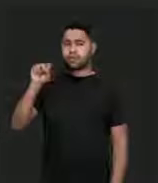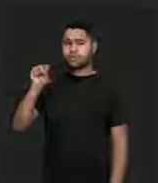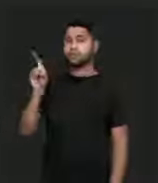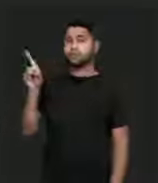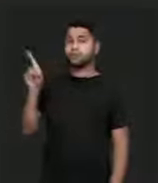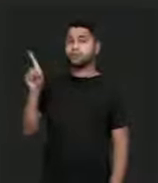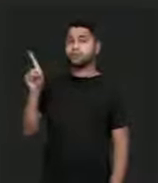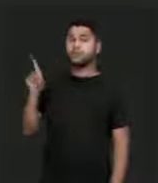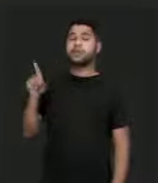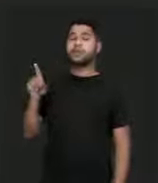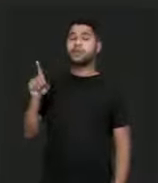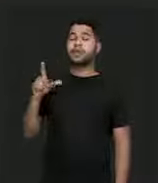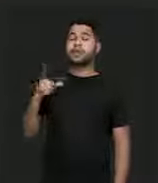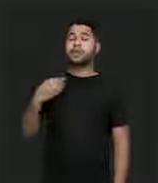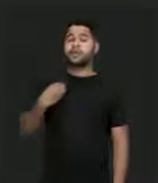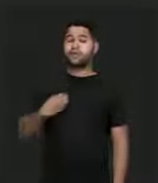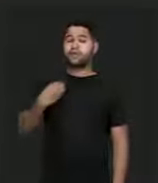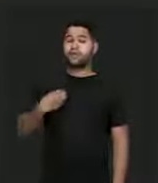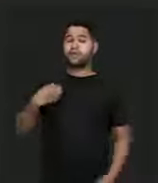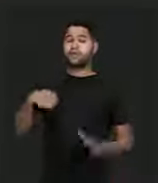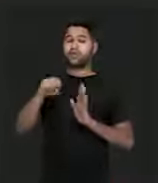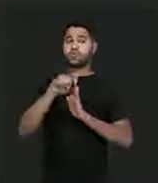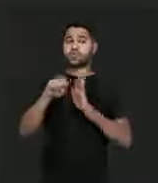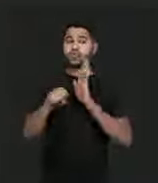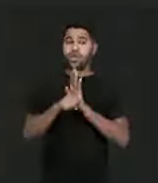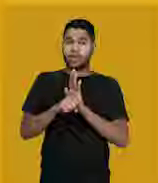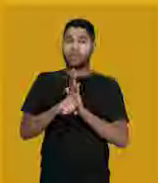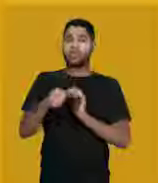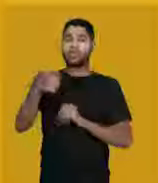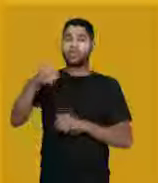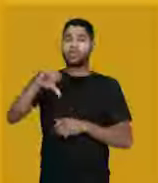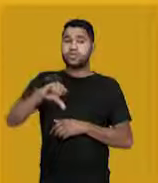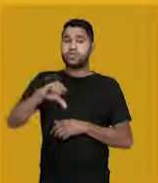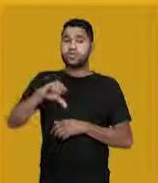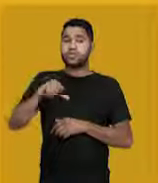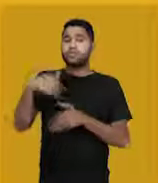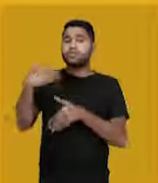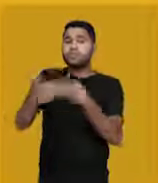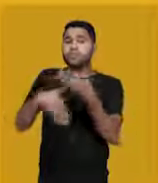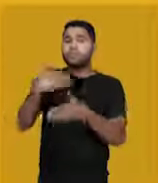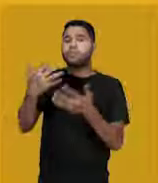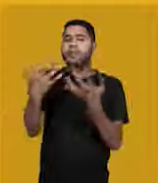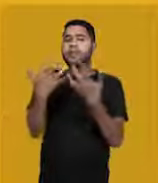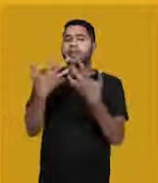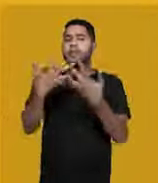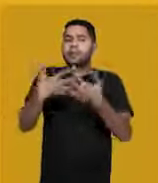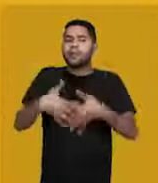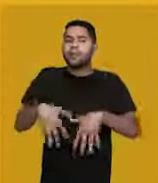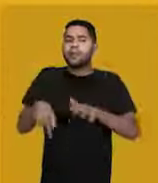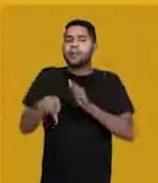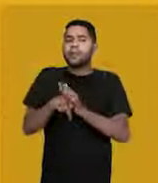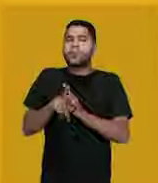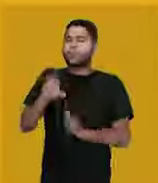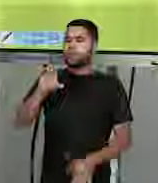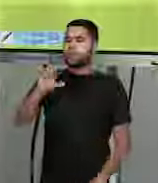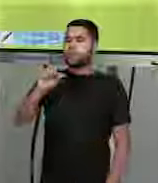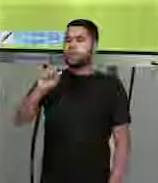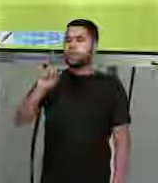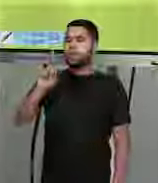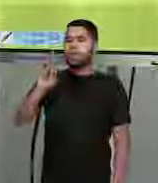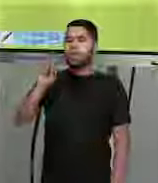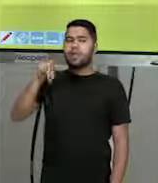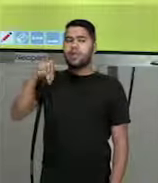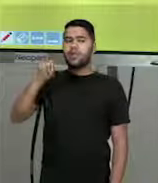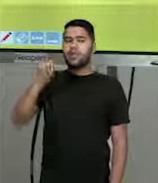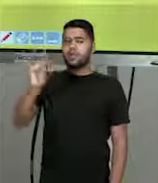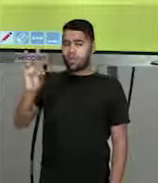no século XIX e desenvolveu a máquina que ficou conhecida como máquina de Carnot. E a máquina